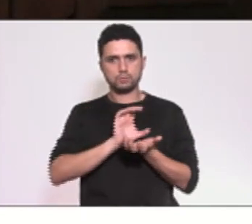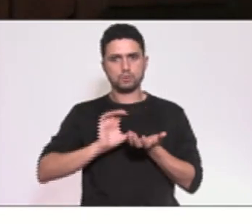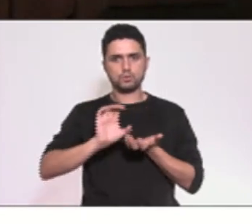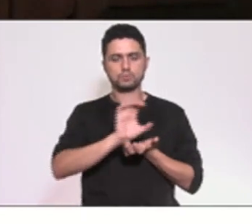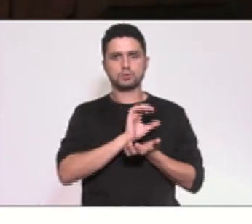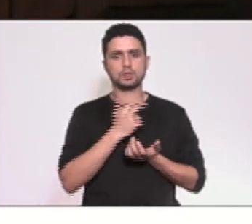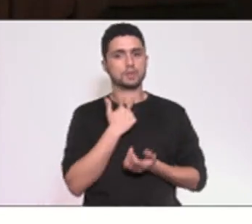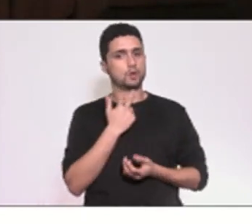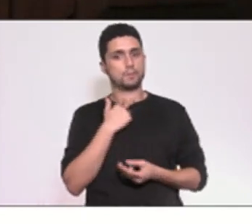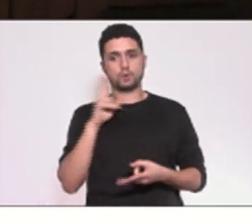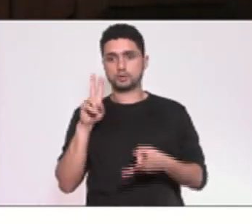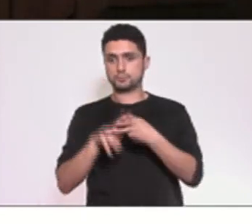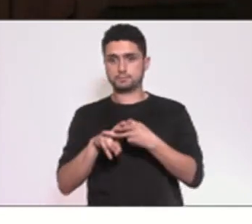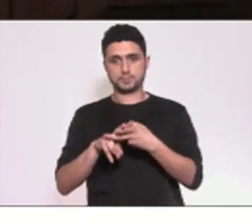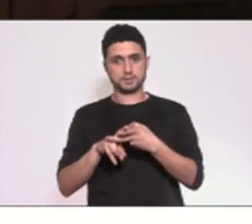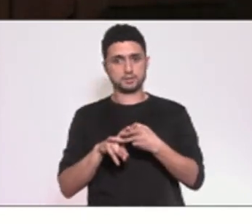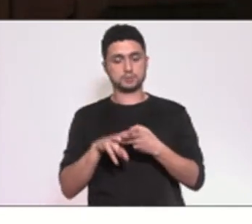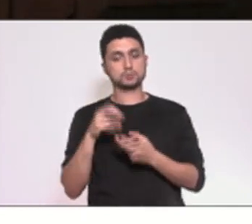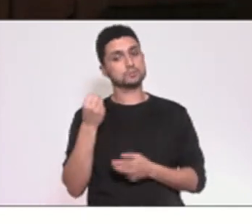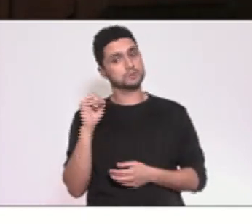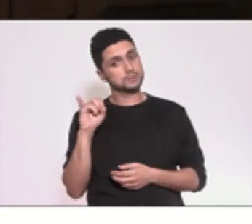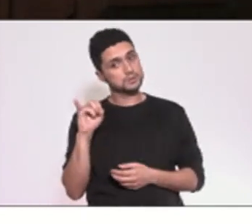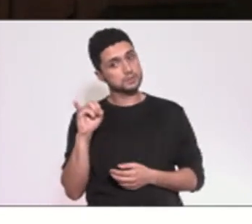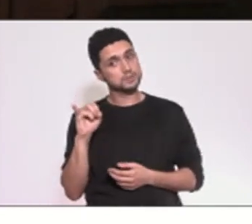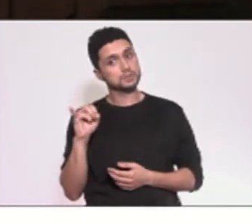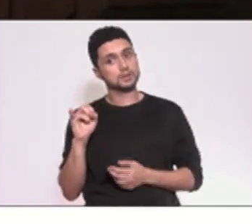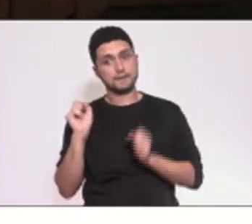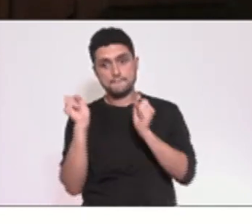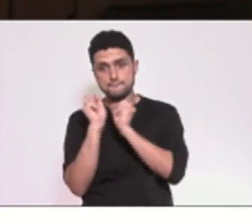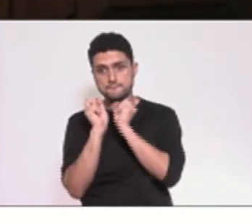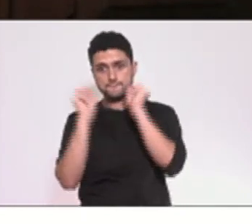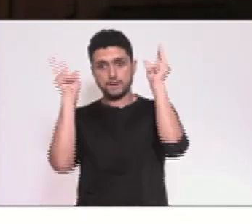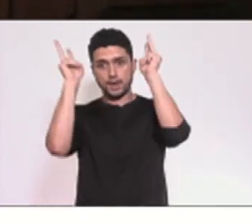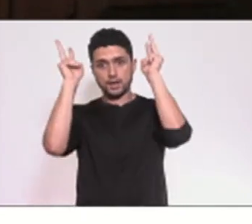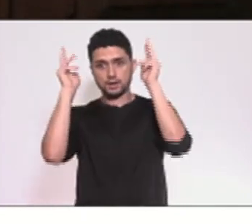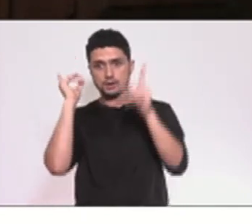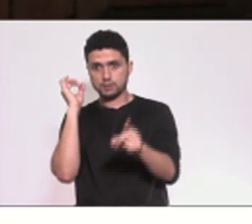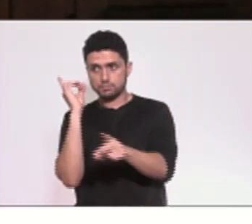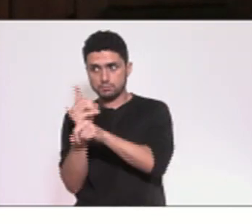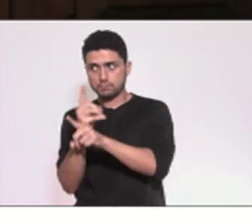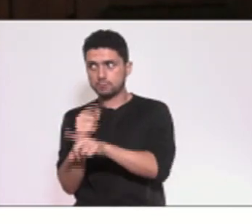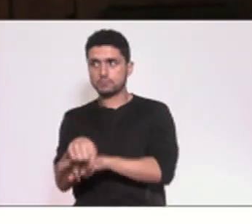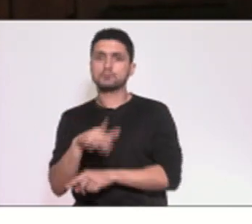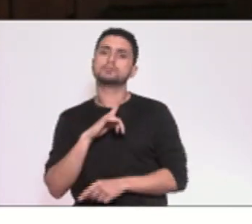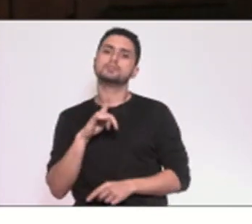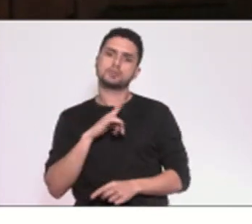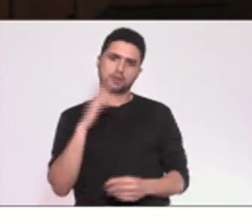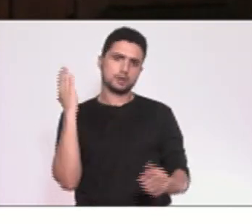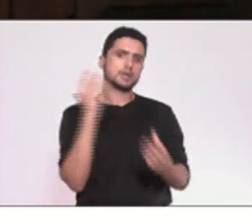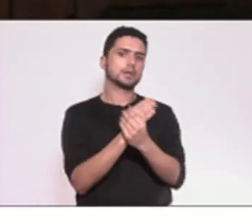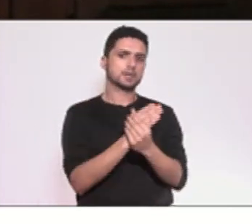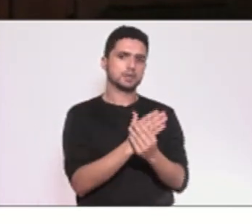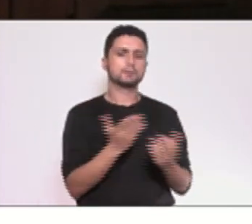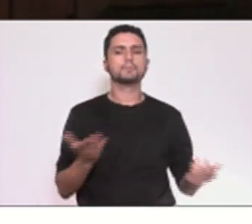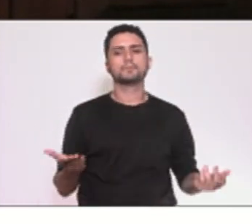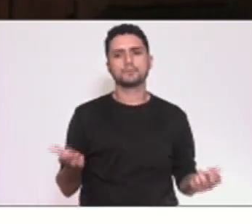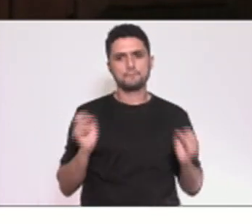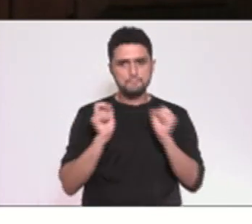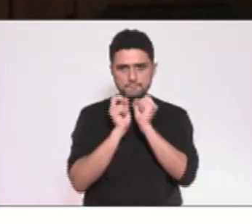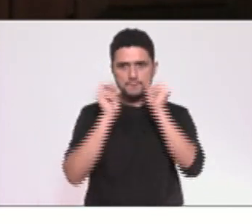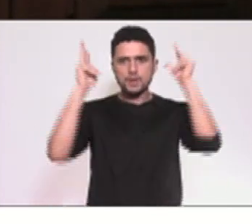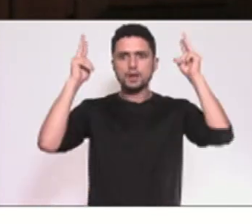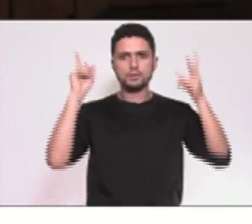favor, atenção, salvo em flagrante de crime inafiançável. Agora